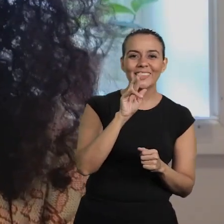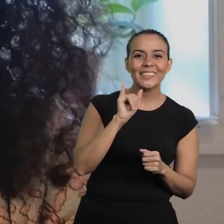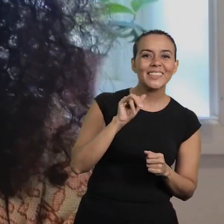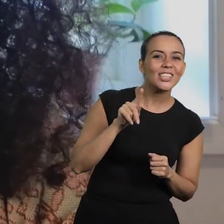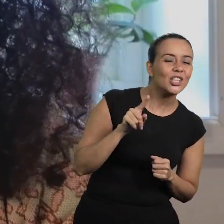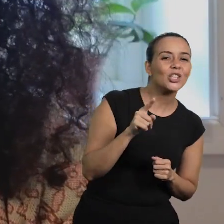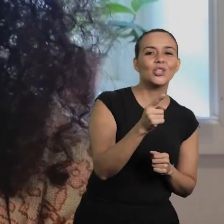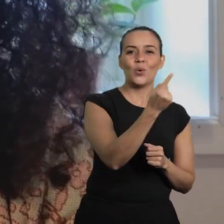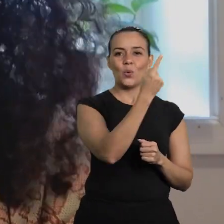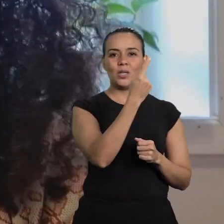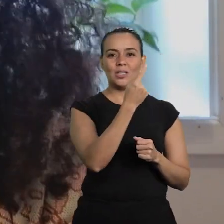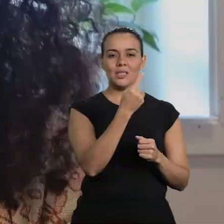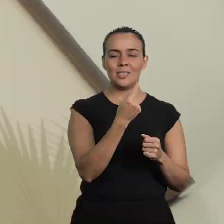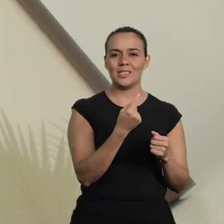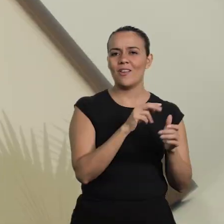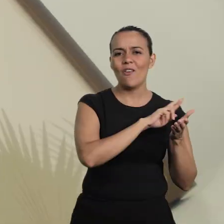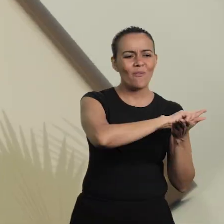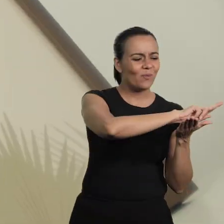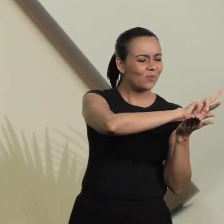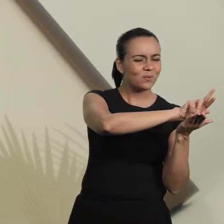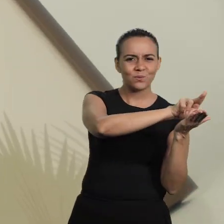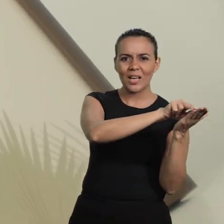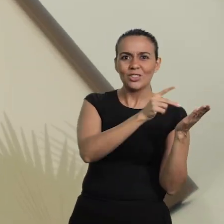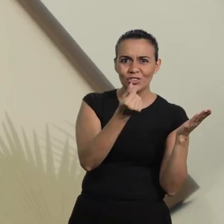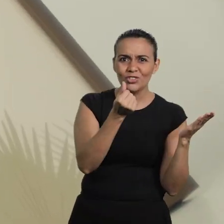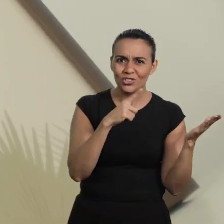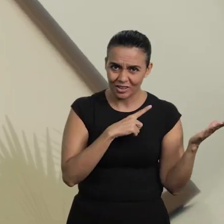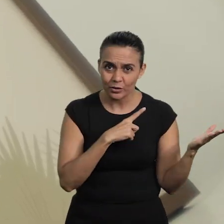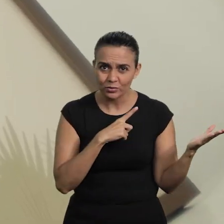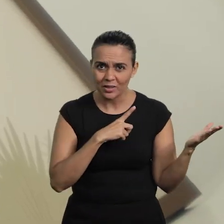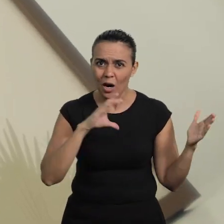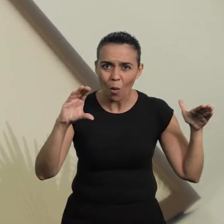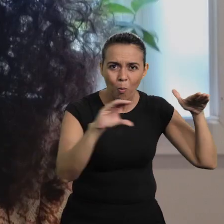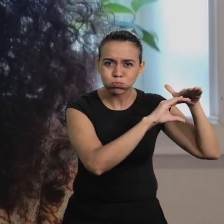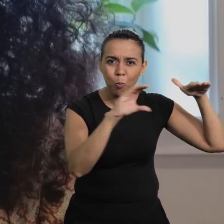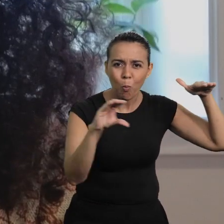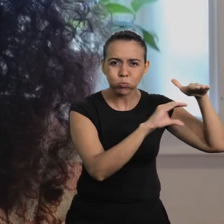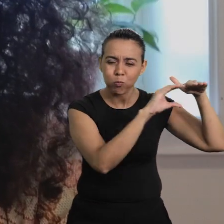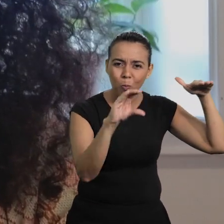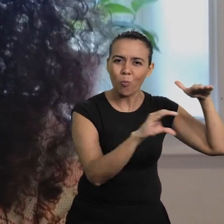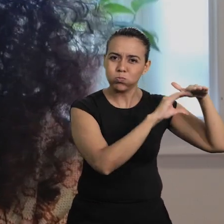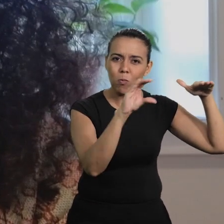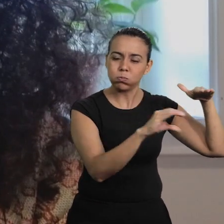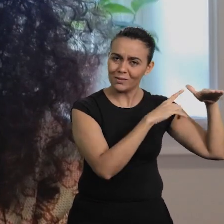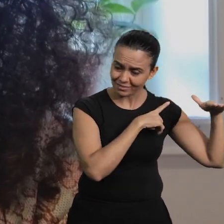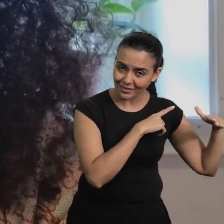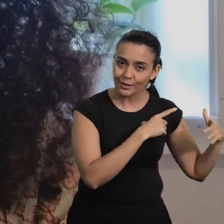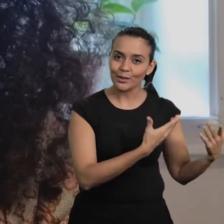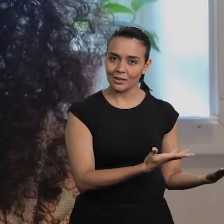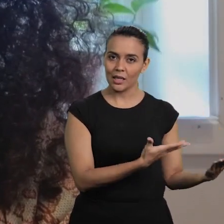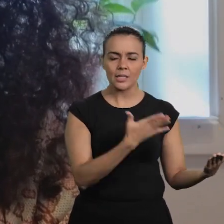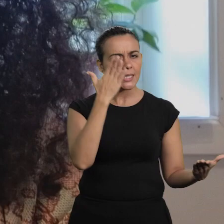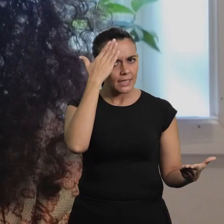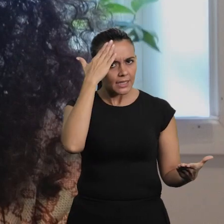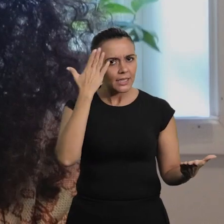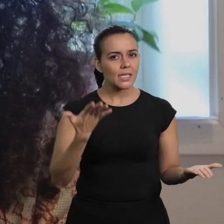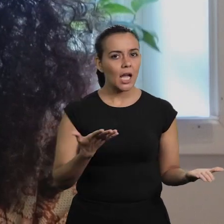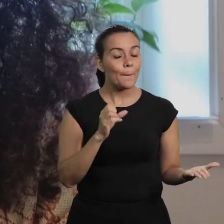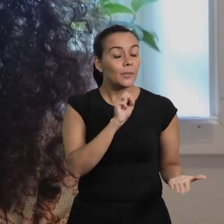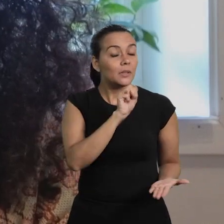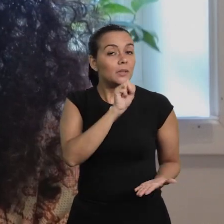ao redor do mundo. Isso são vários PIBs de vários países, né? Então, a gente sabe aí que